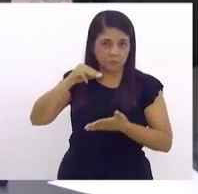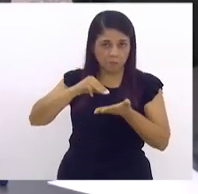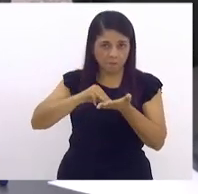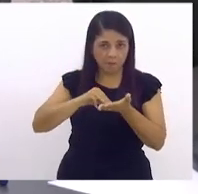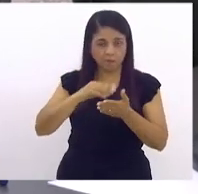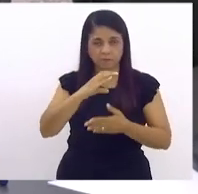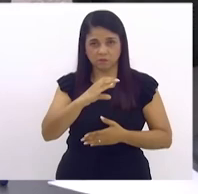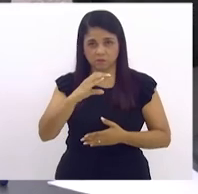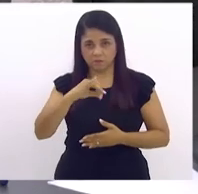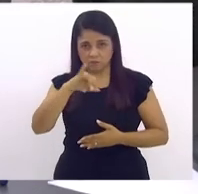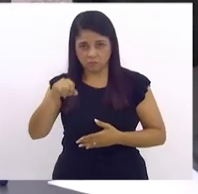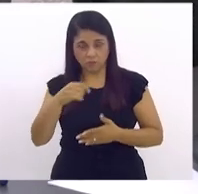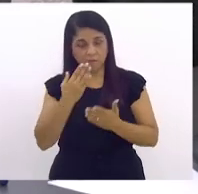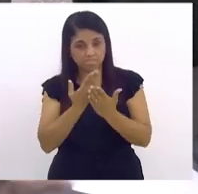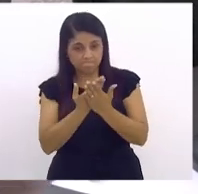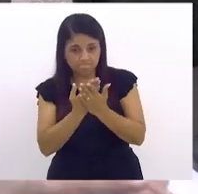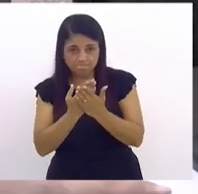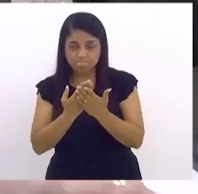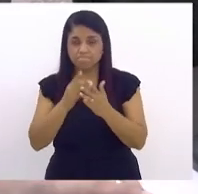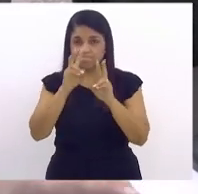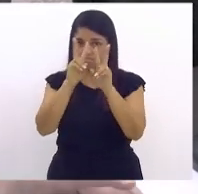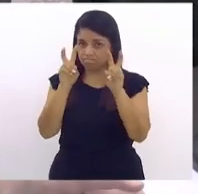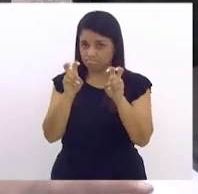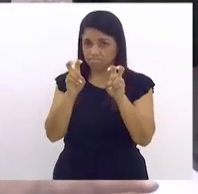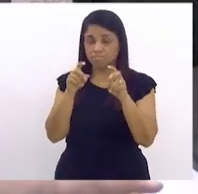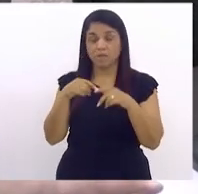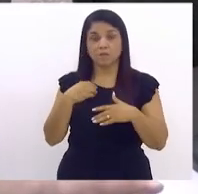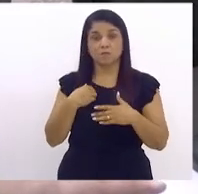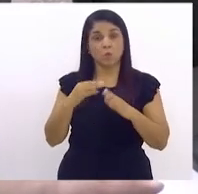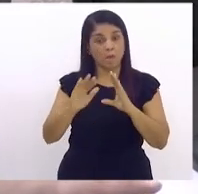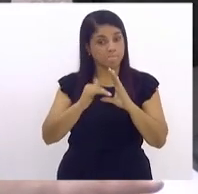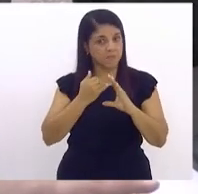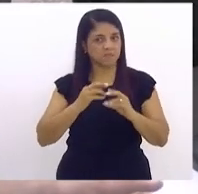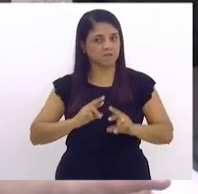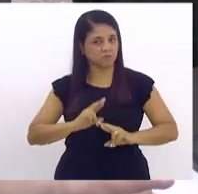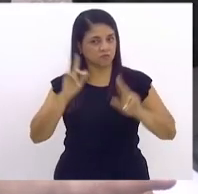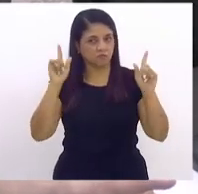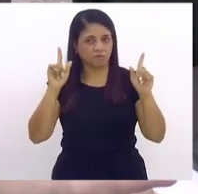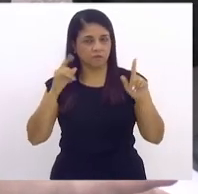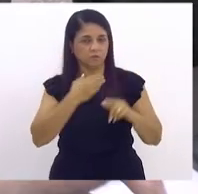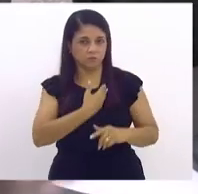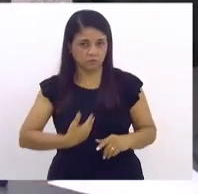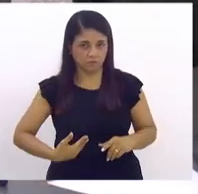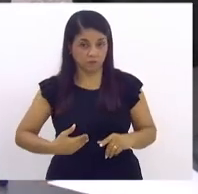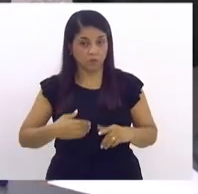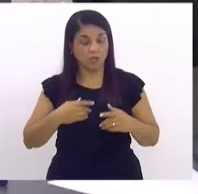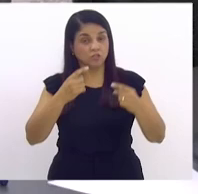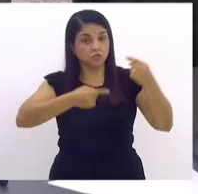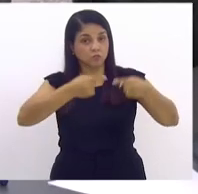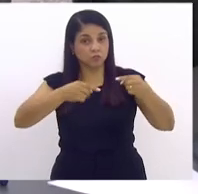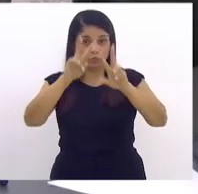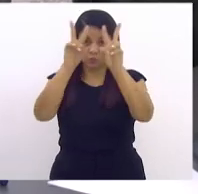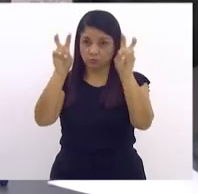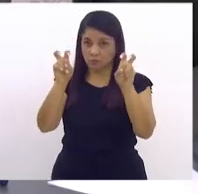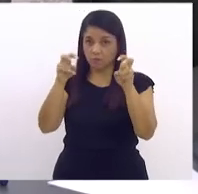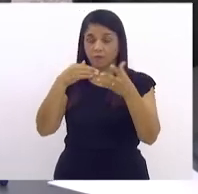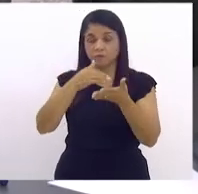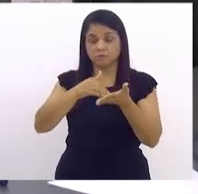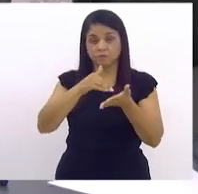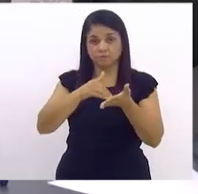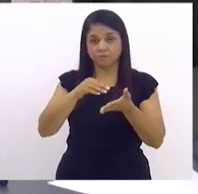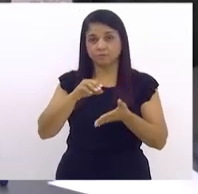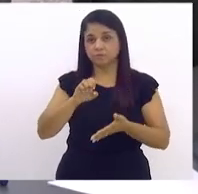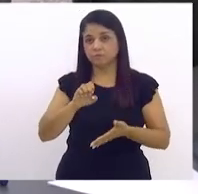aprofundar mais a matéria, não é mensagem do governo, é a discussão sobre o tema. a subsecretária do secretário Adilson